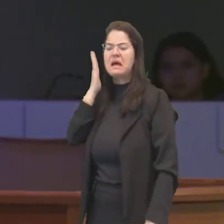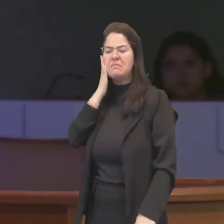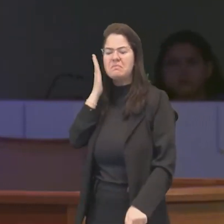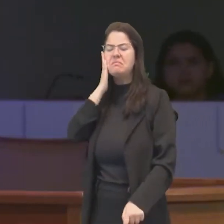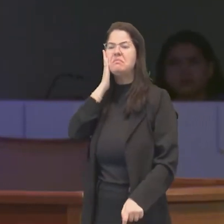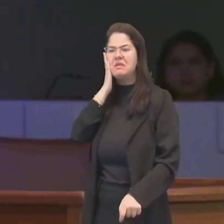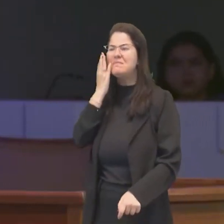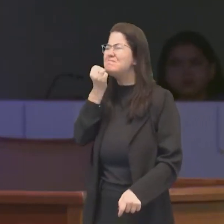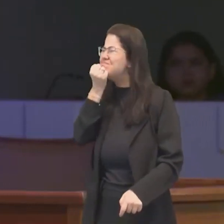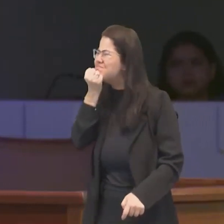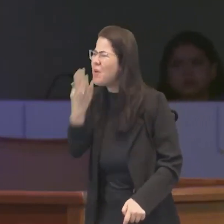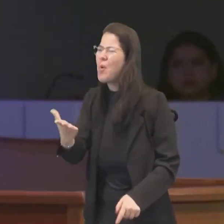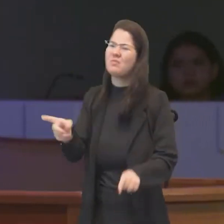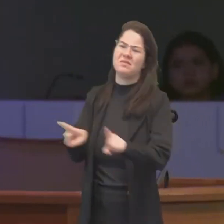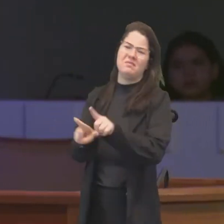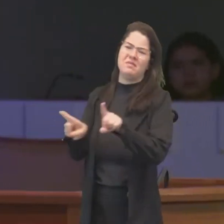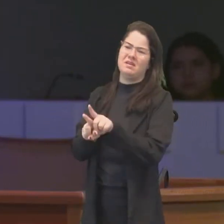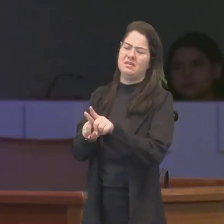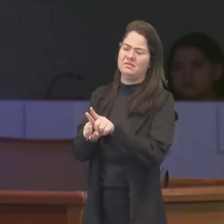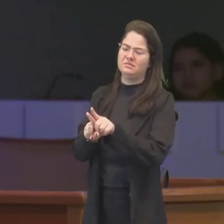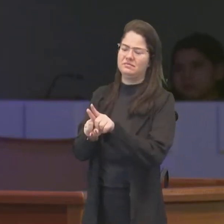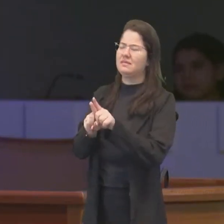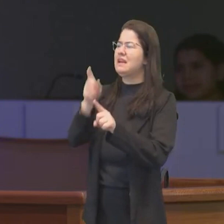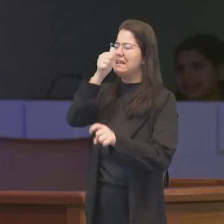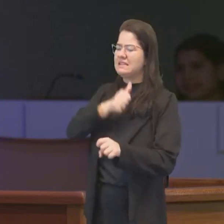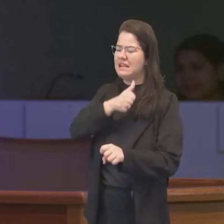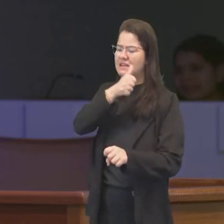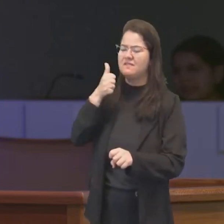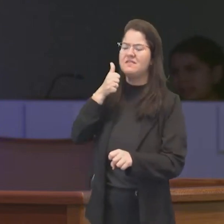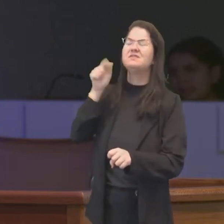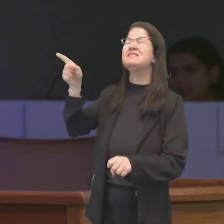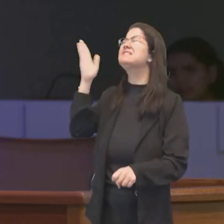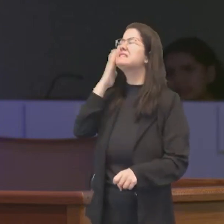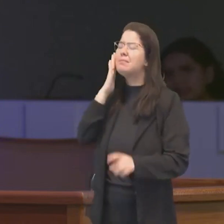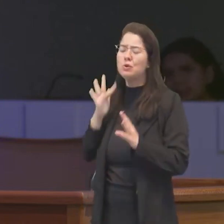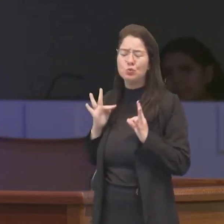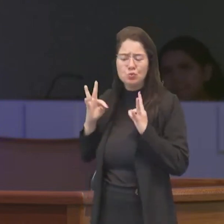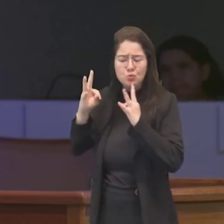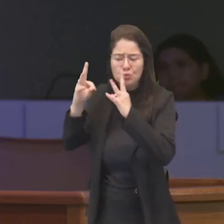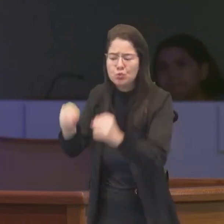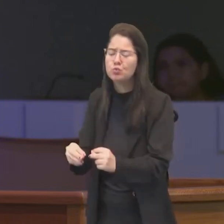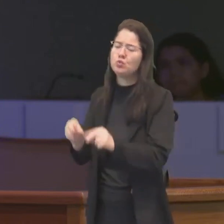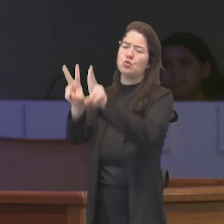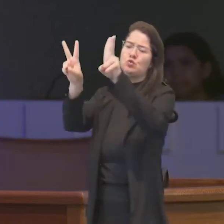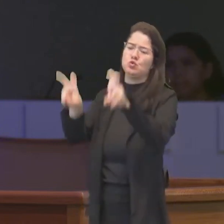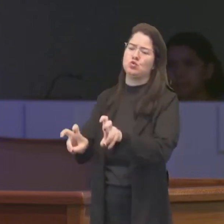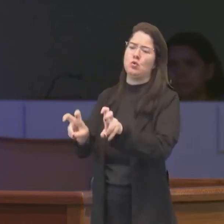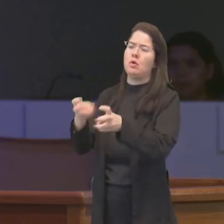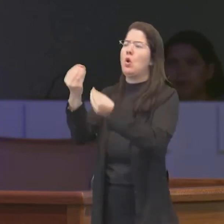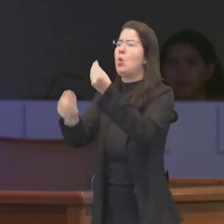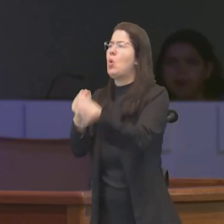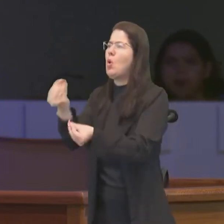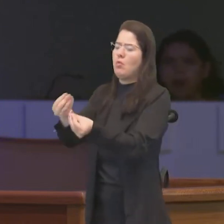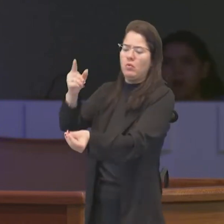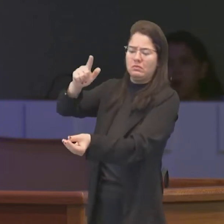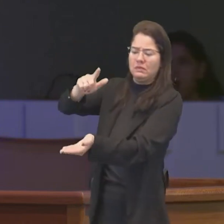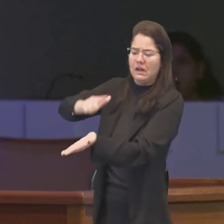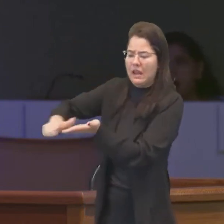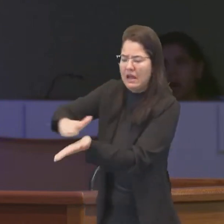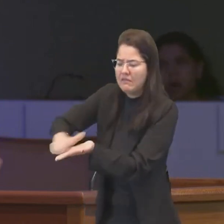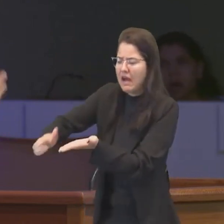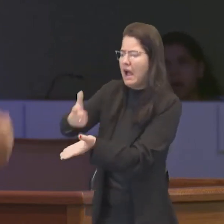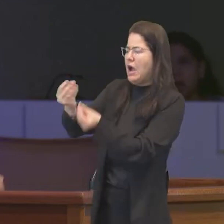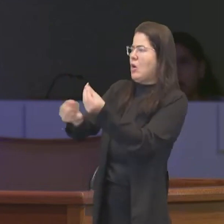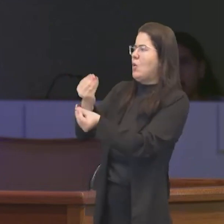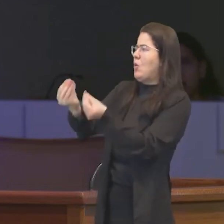bem, eles tinham habilidade, quando o assunto era sacrificar, eles sabiam tudo a respeito disso, como lavar, como